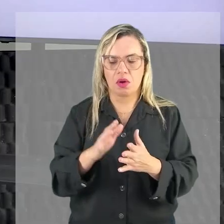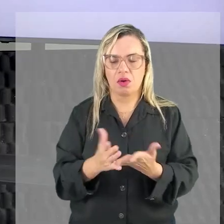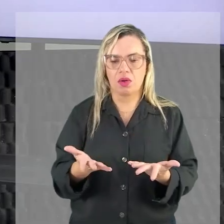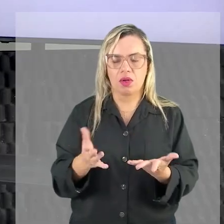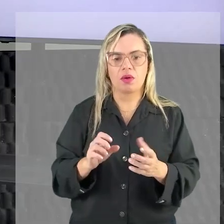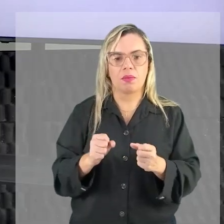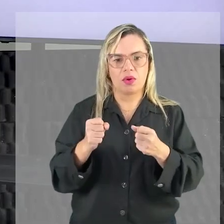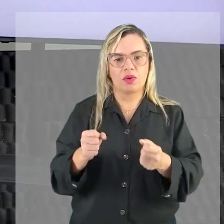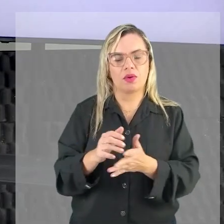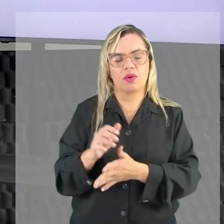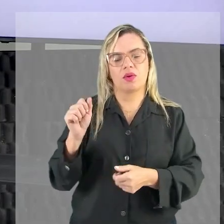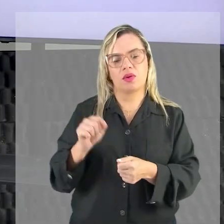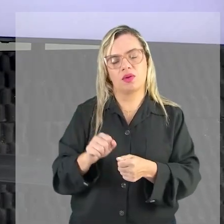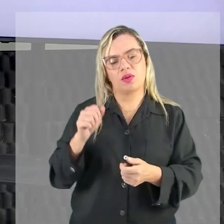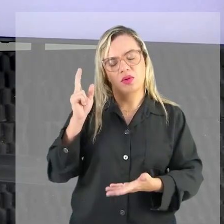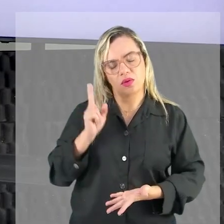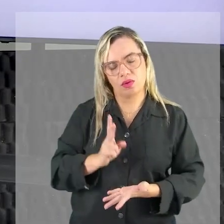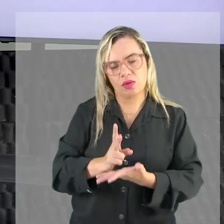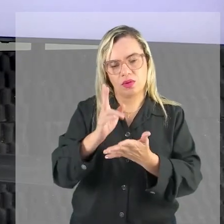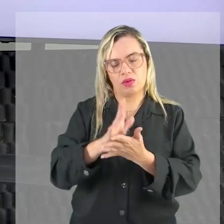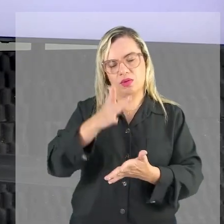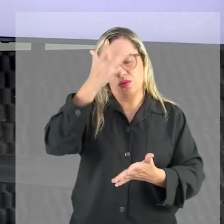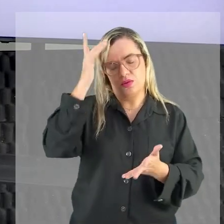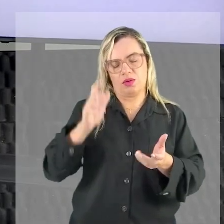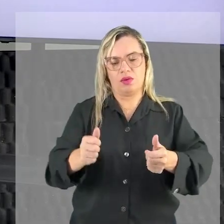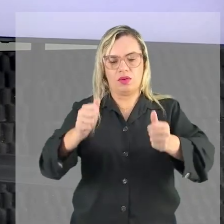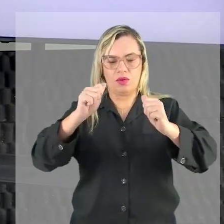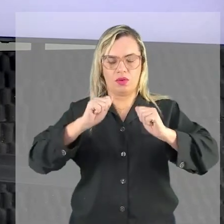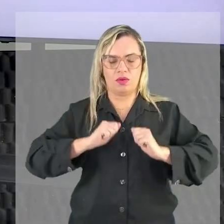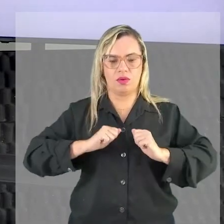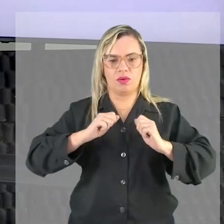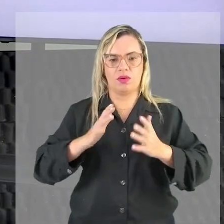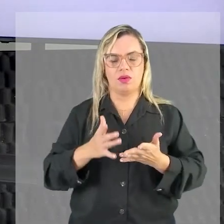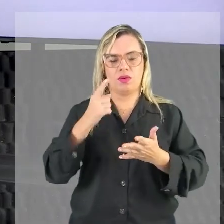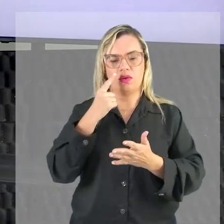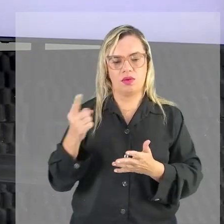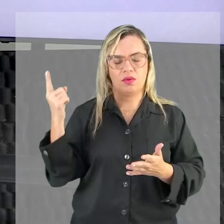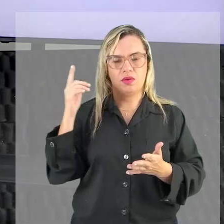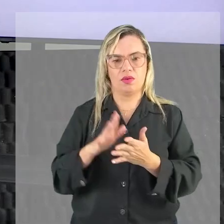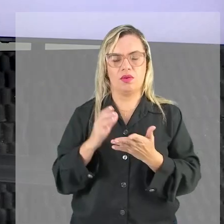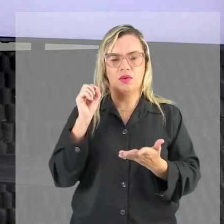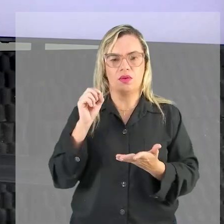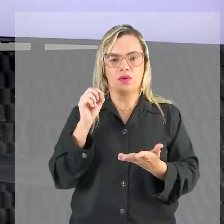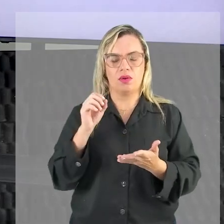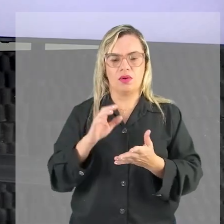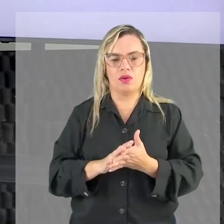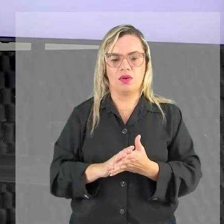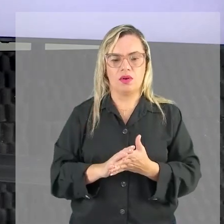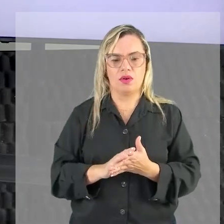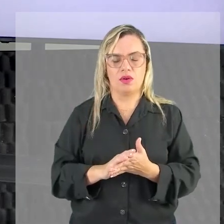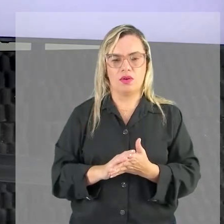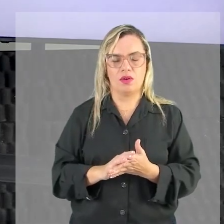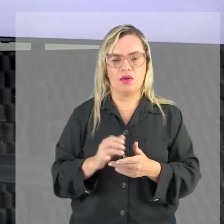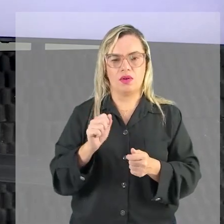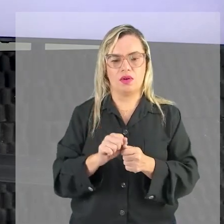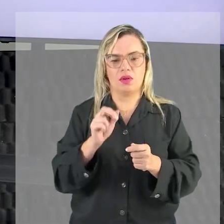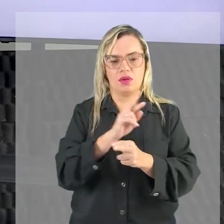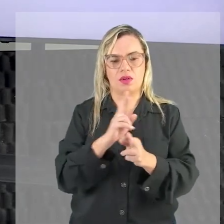ali sendo um indivíduo sedentário. Então, as questões vêm sempre fazendo essa correlação, beleza? Letra